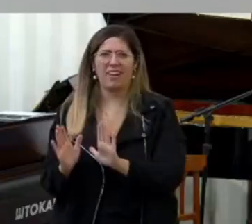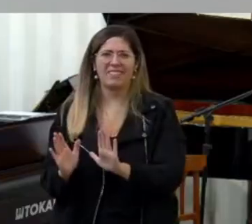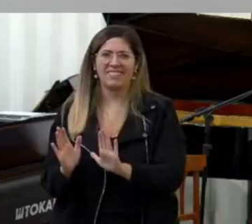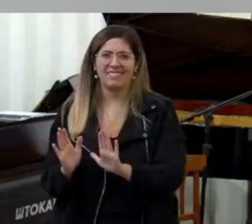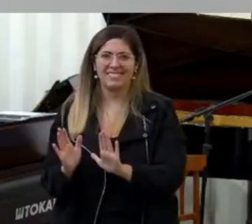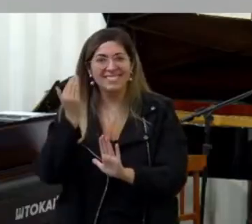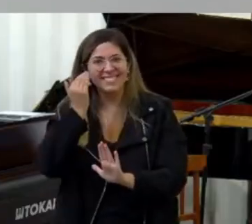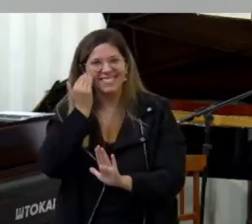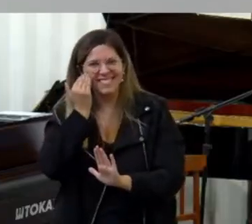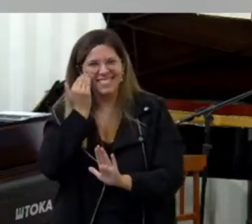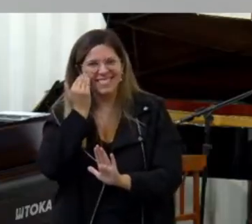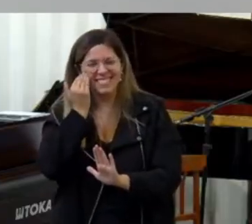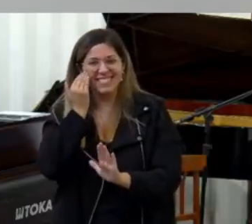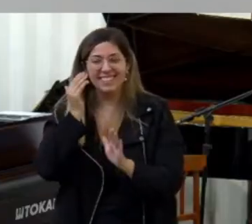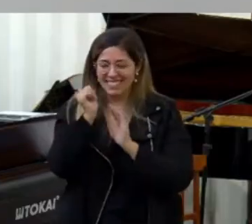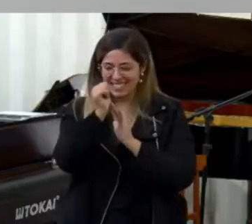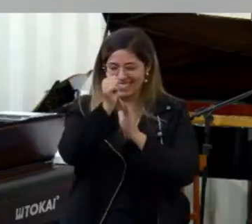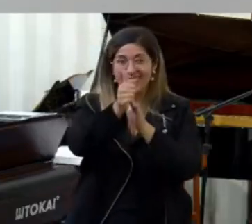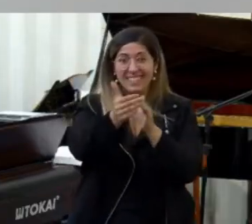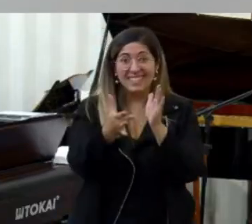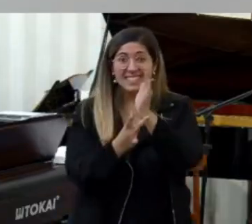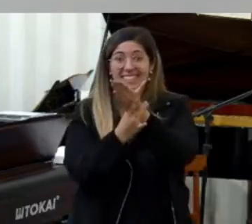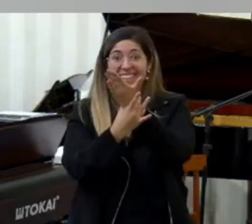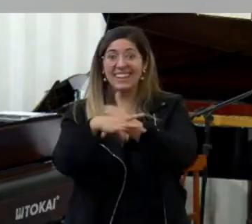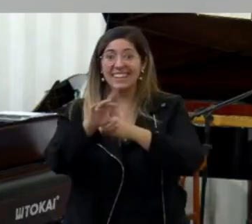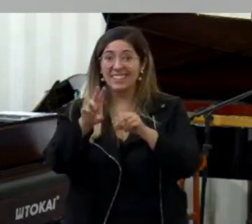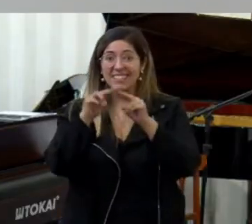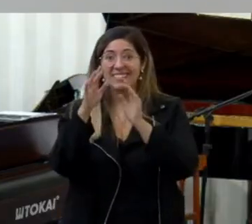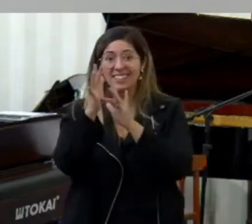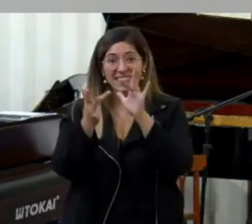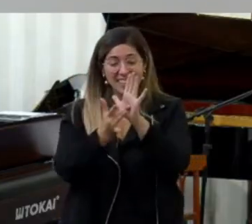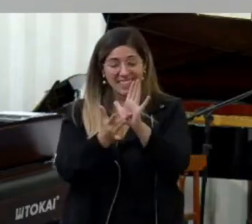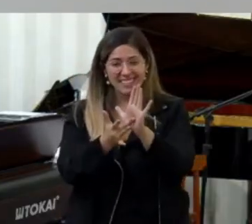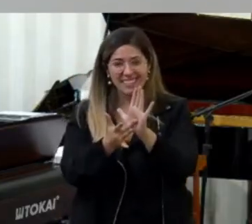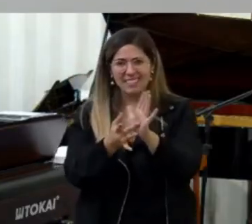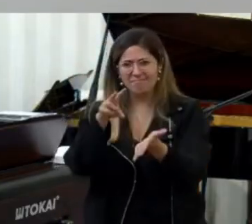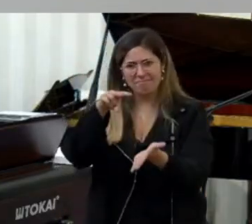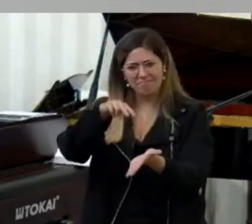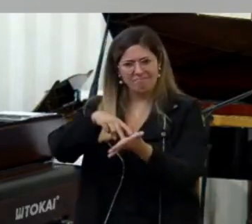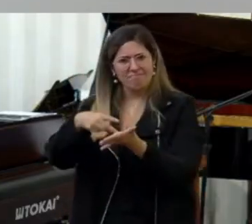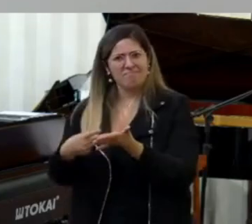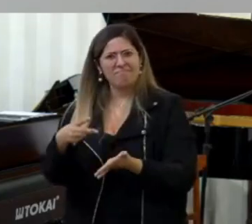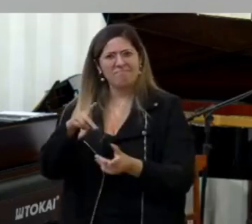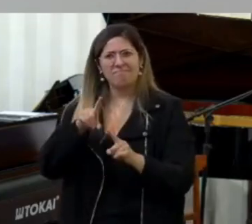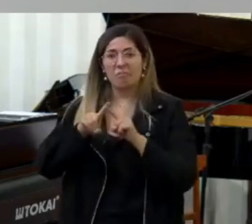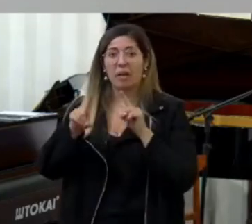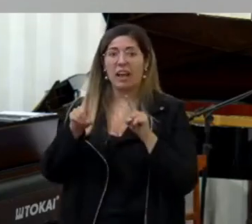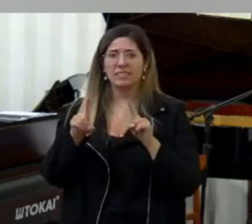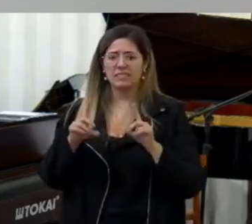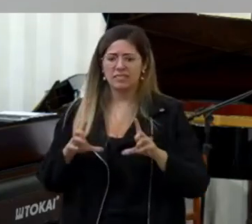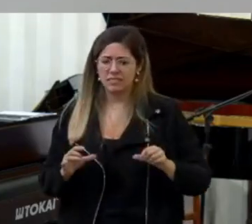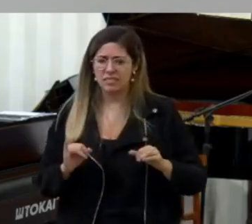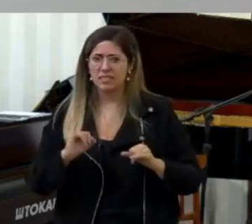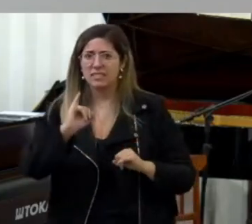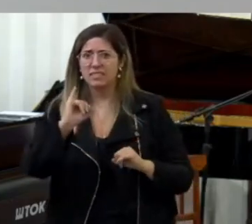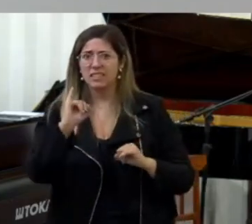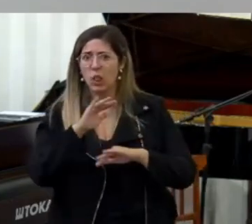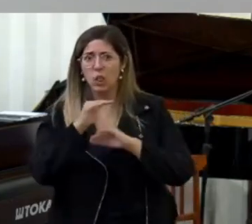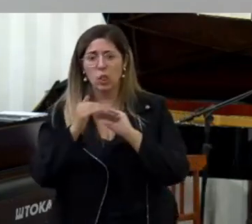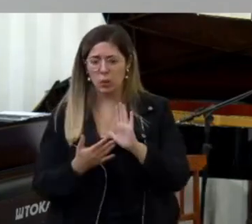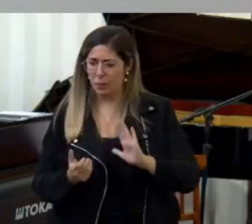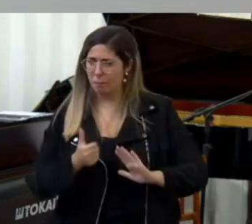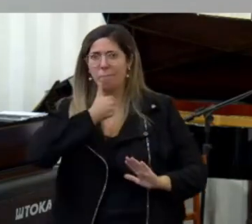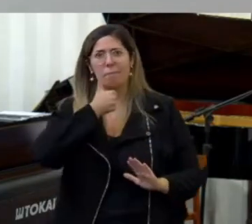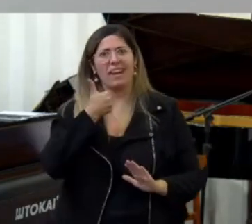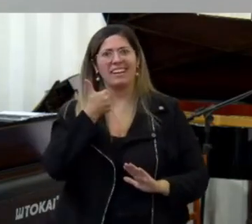um guia, quem não tem uma segurança, só não é abalado nessa vida se tudo der certo para ele. Porque